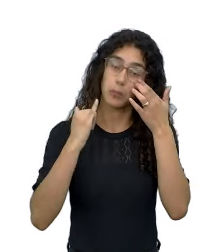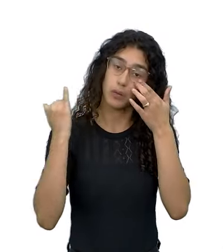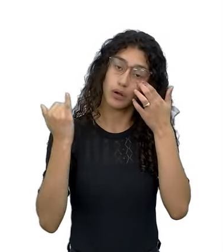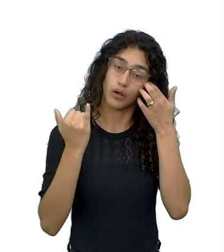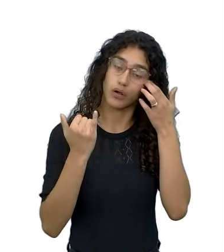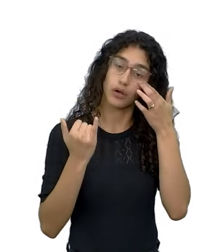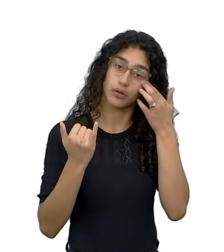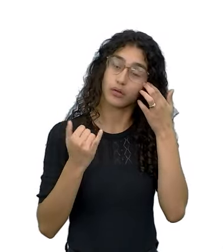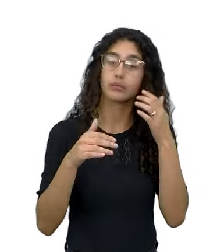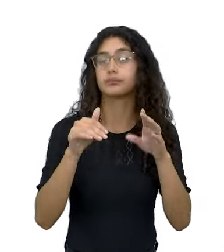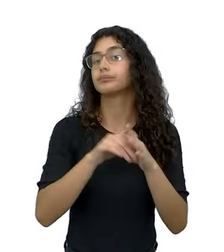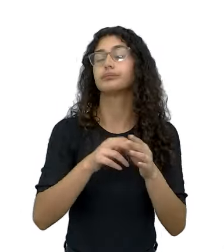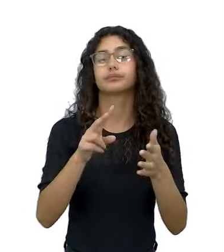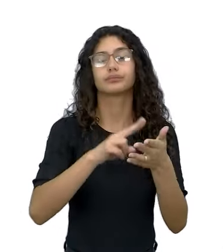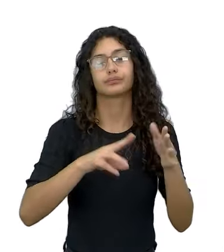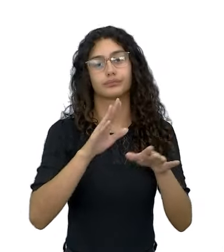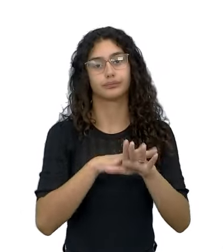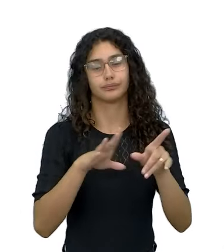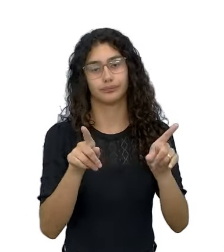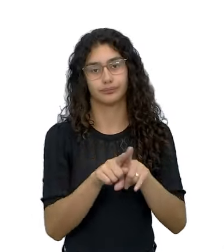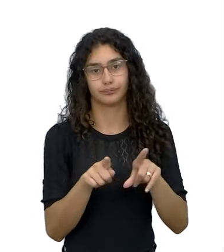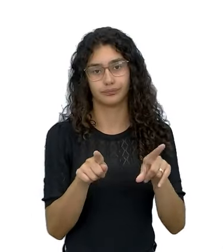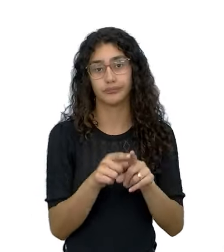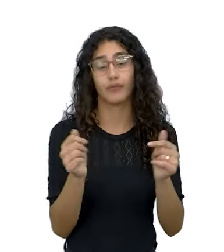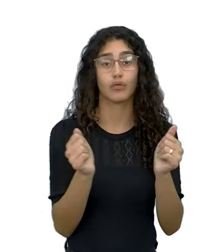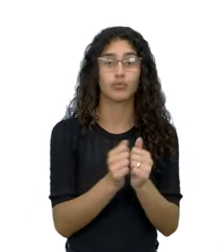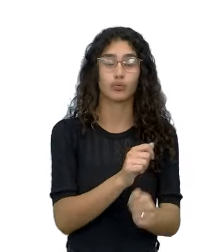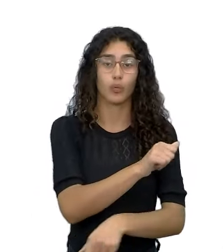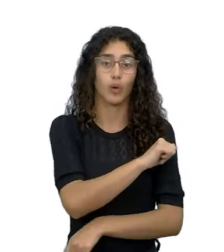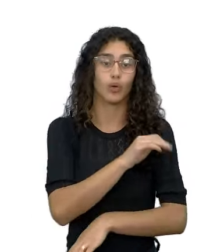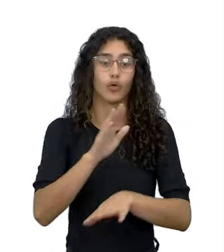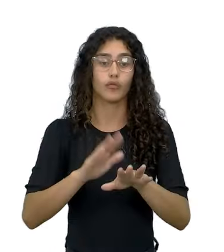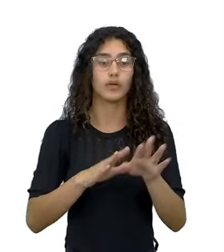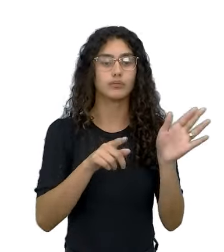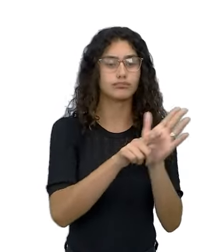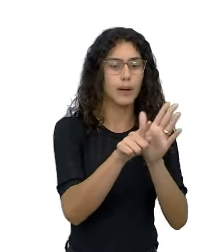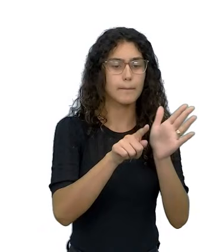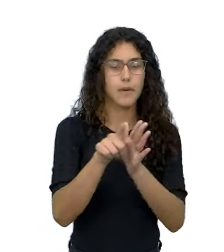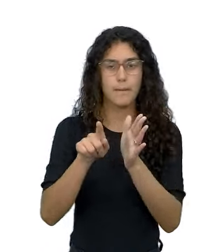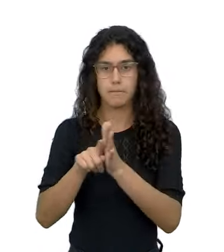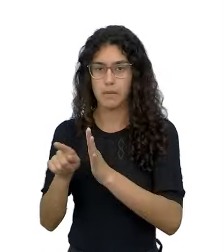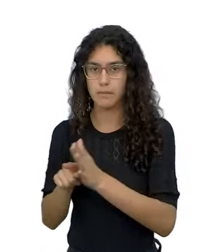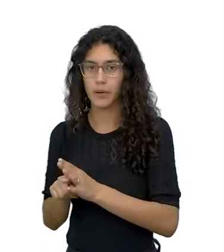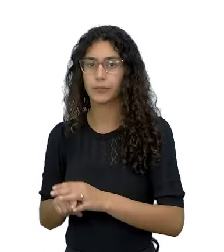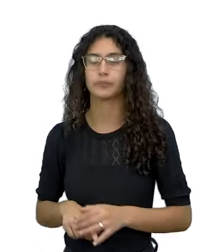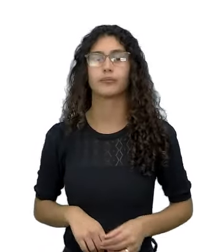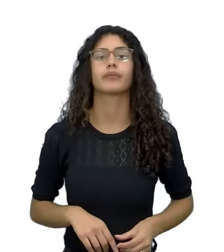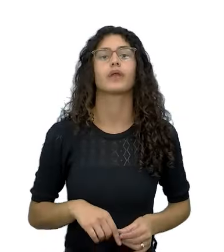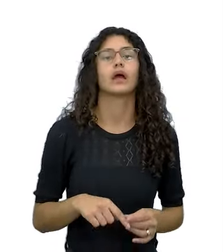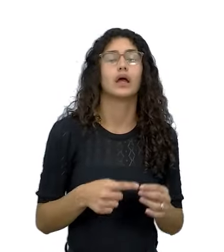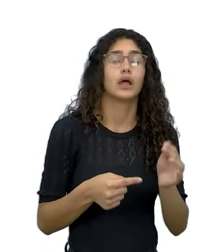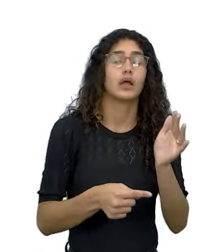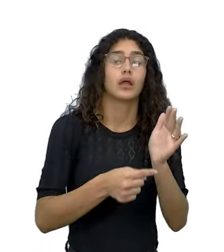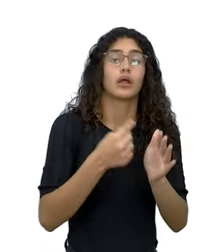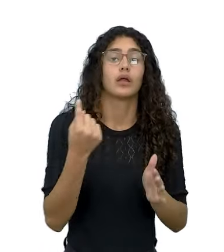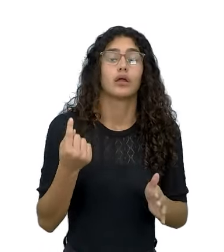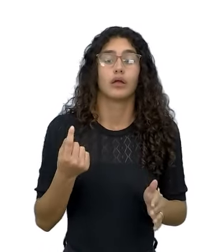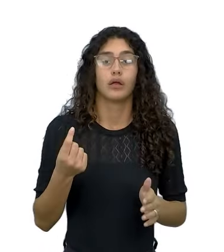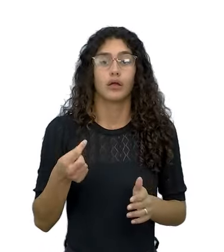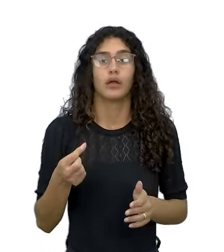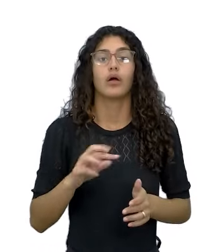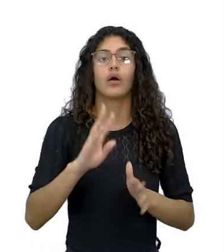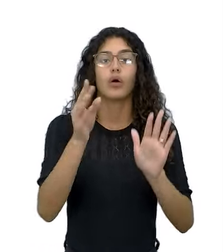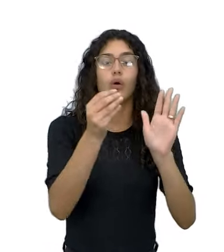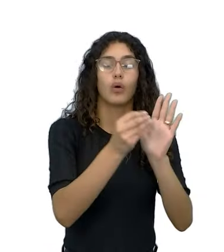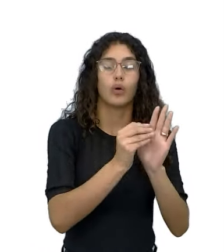gente, dentro dessa leitura que será realizada com o estudante, fazer esses questionamentos, né, da opinião que está